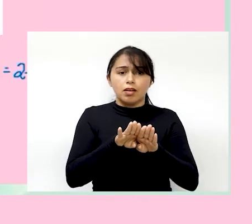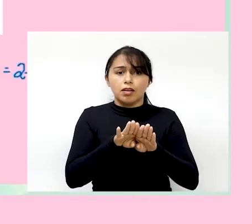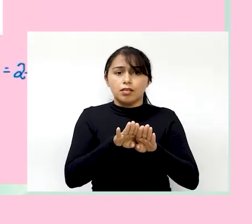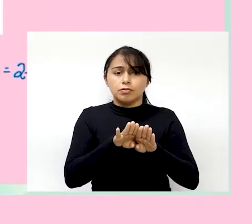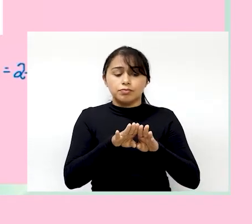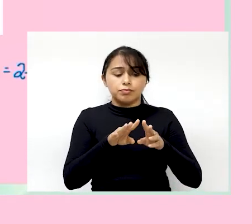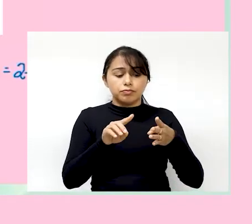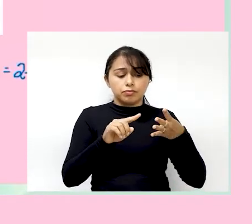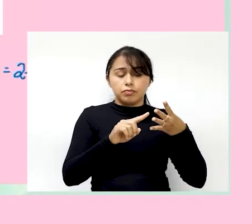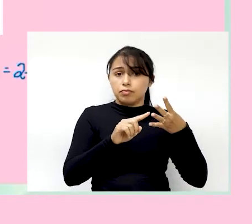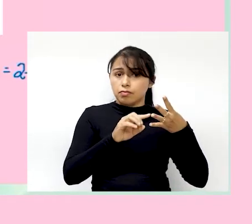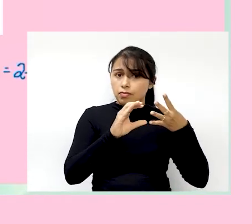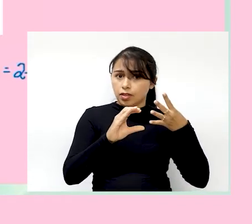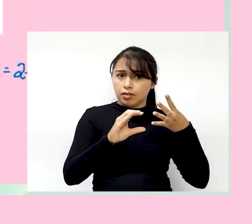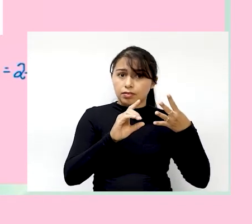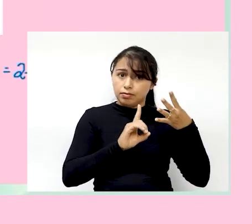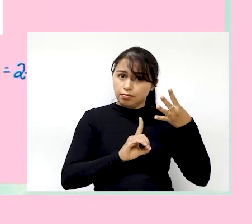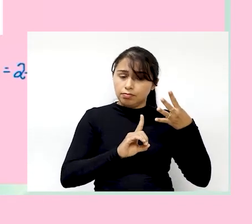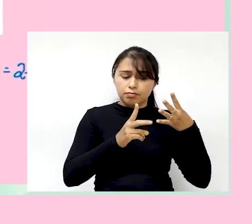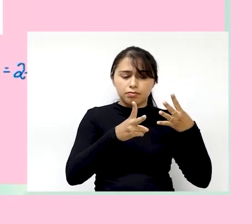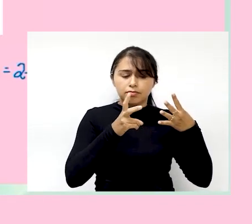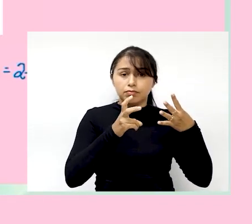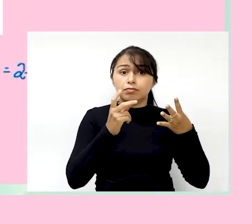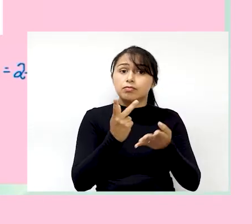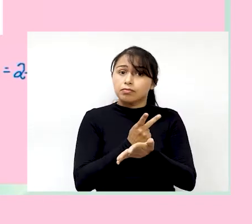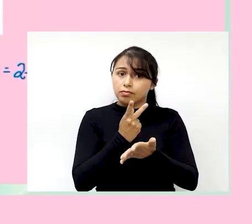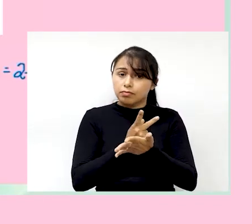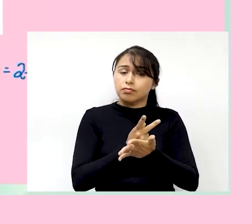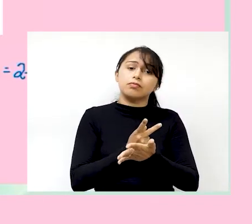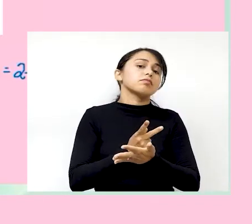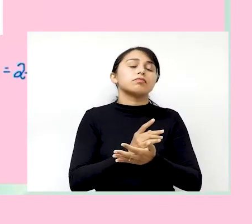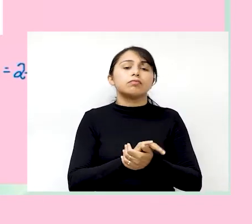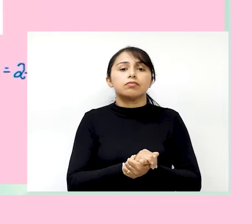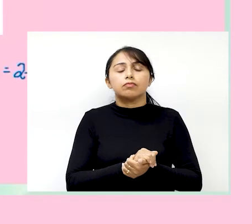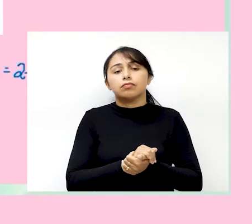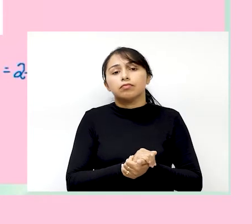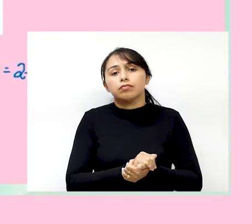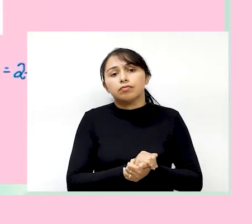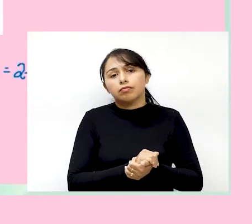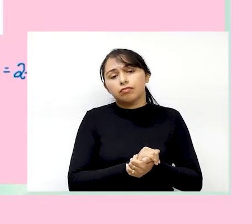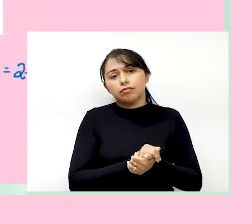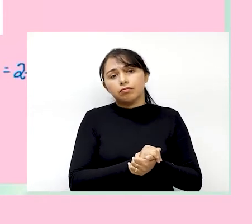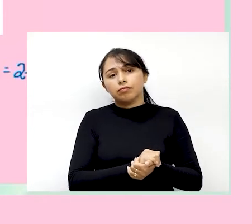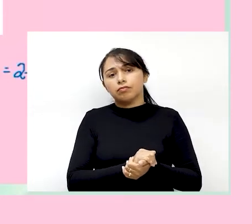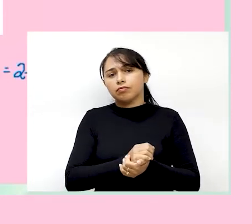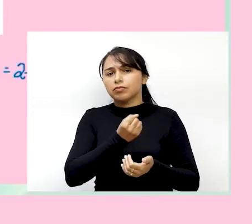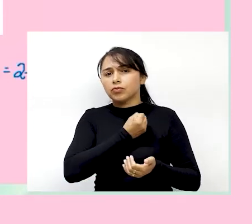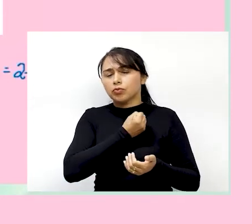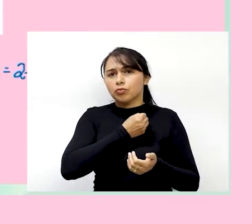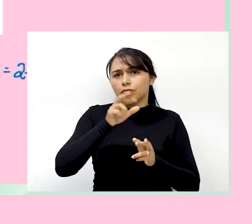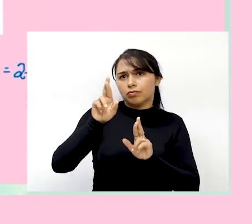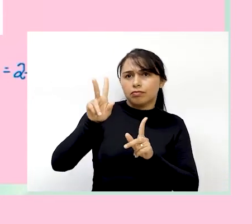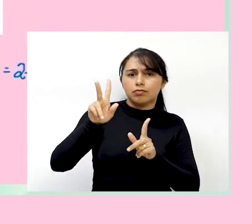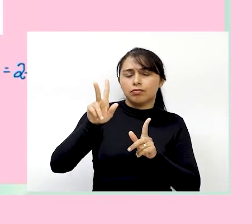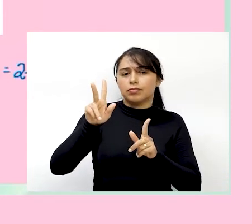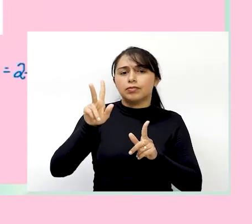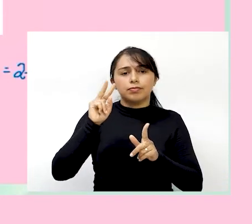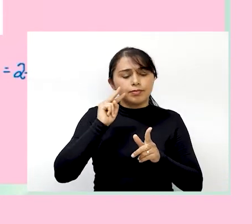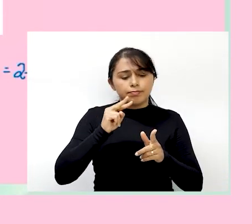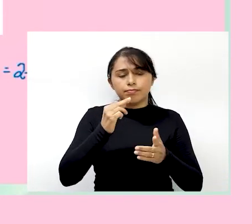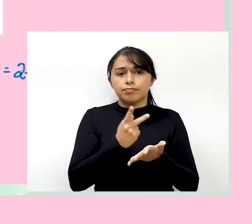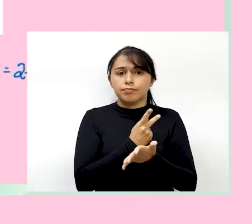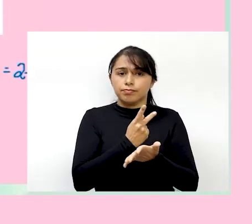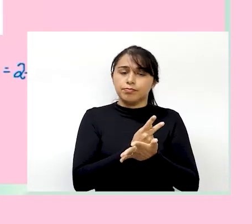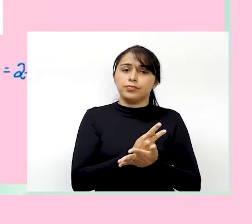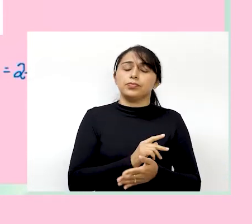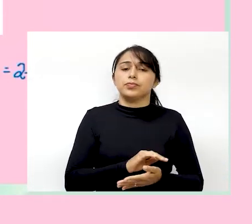aqui, ó, quando n for 1, eu tenho aqui 1 mais 1 dá 2 na letra C, 3 vezes 2 dá 6, já passa aqui dos 3 quadrados na